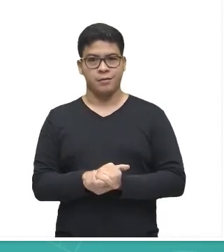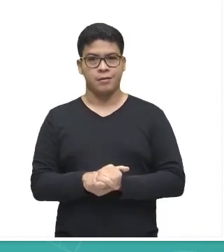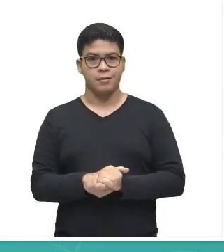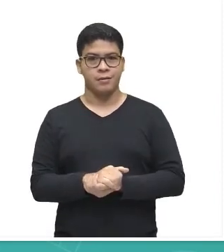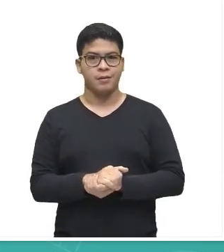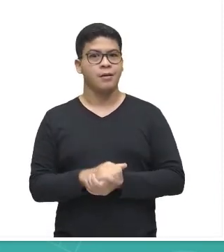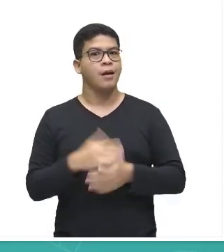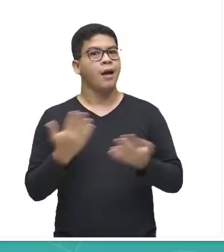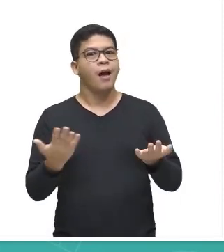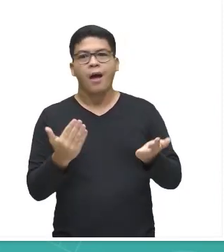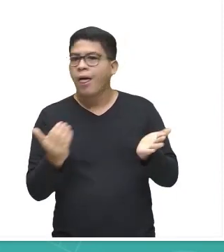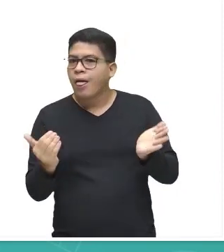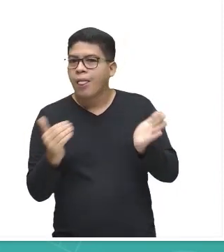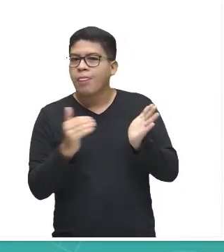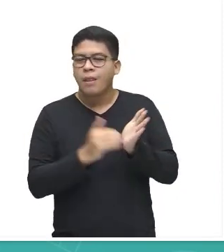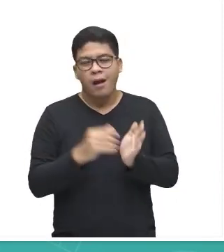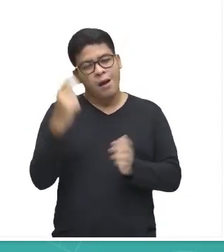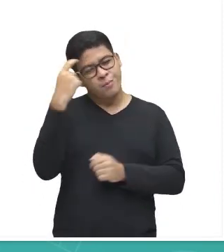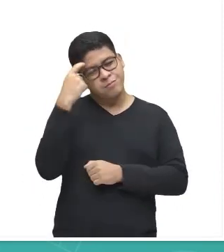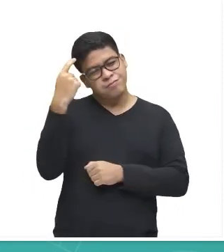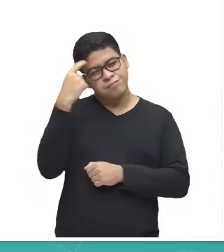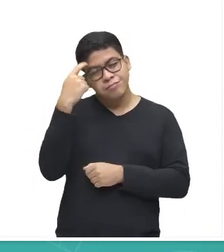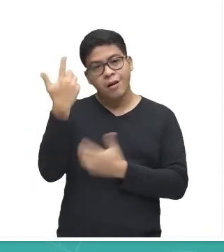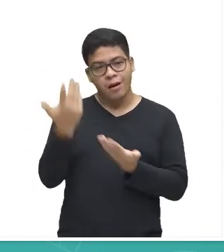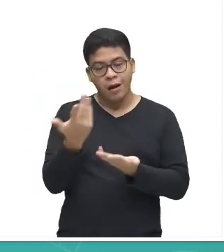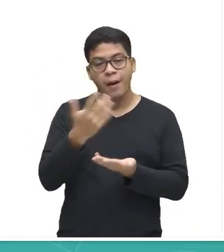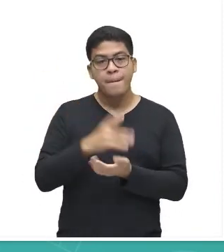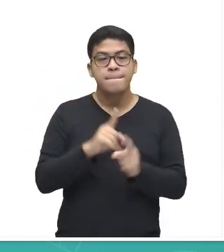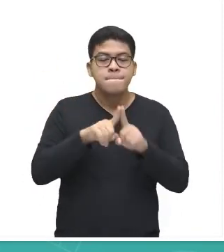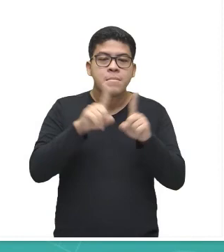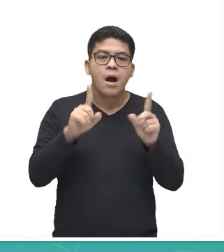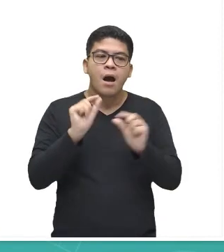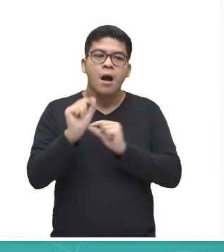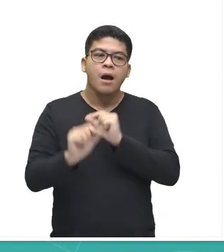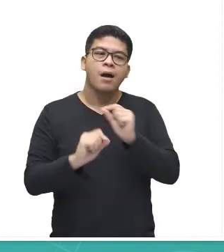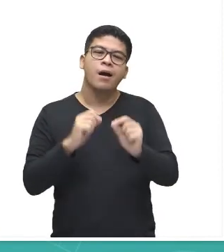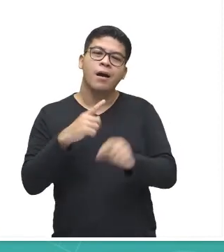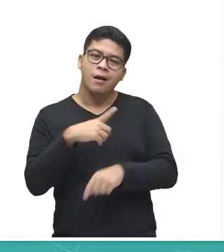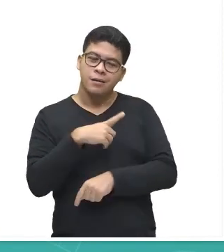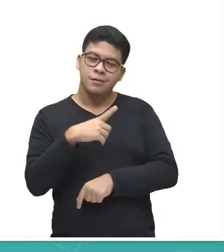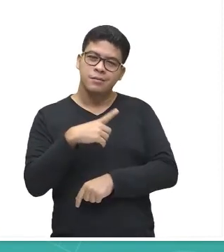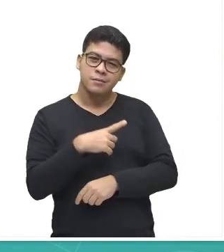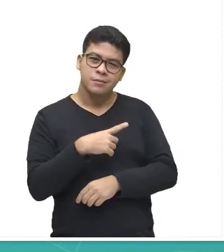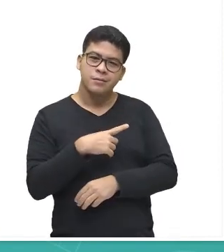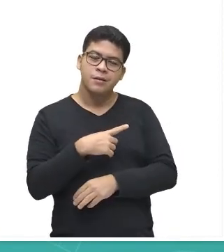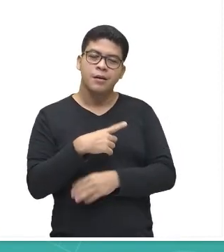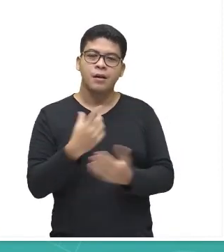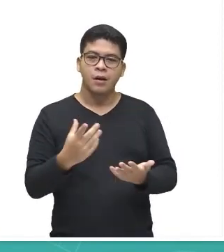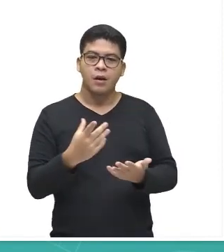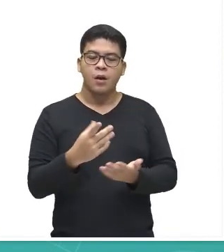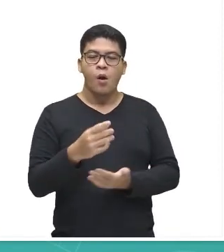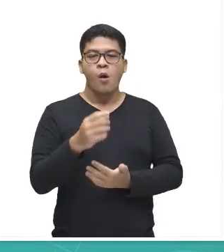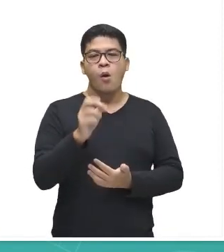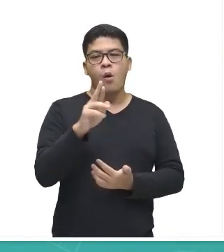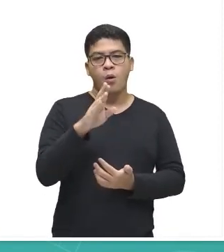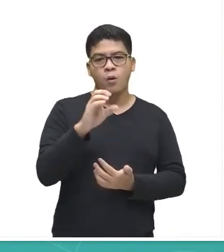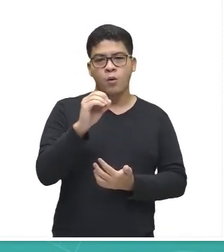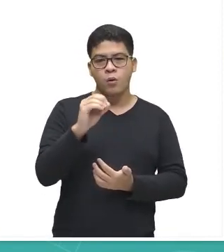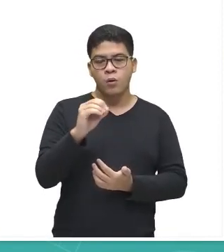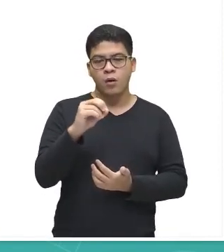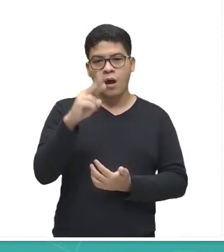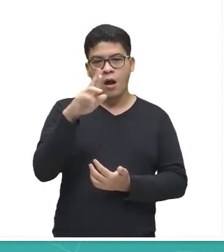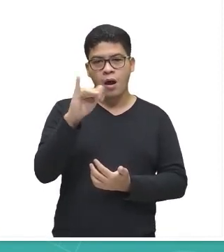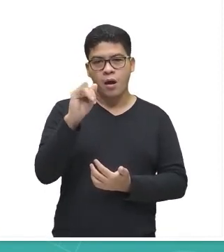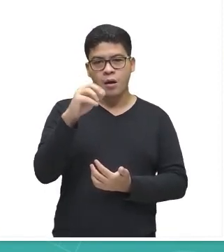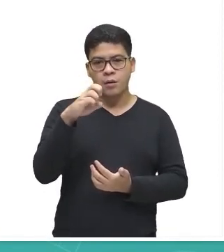Acredito que até agora ficaram pensando, né? Mas a Rosalina, o Gabriel e o